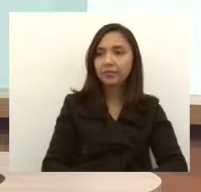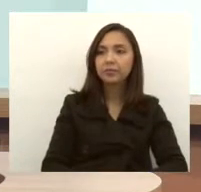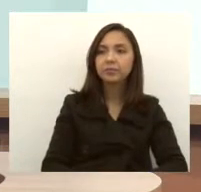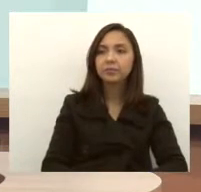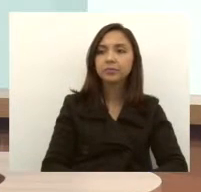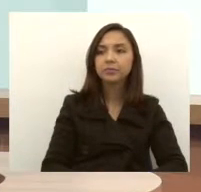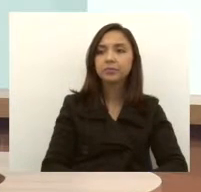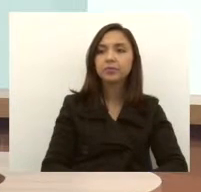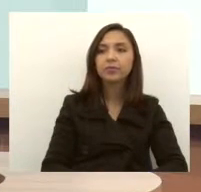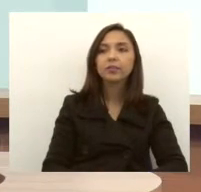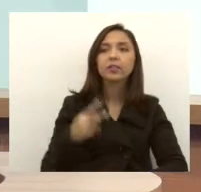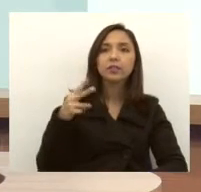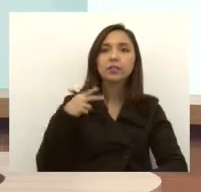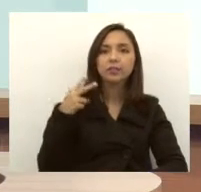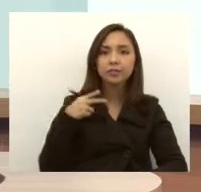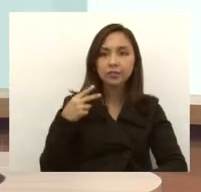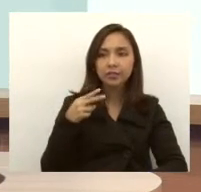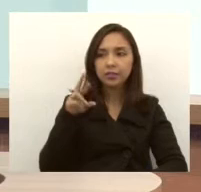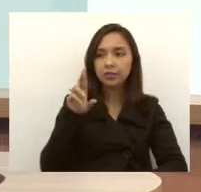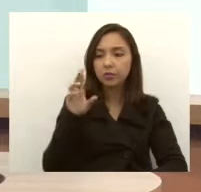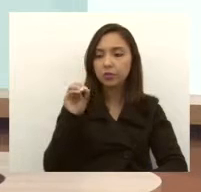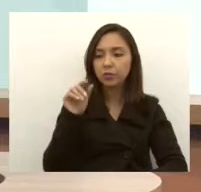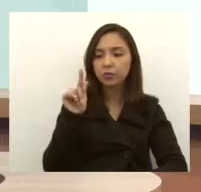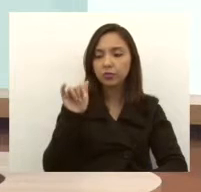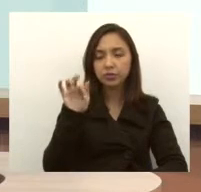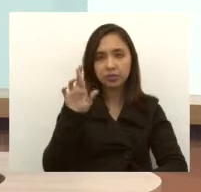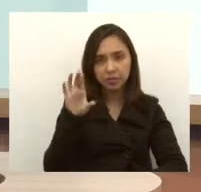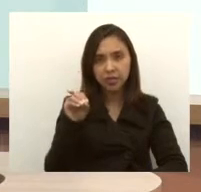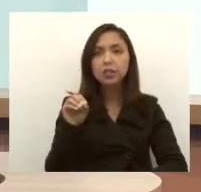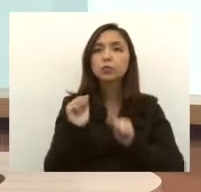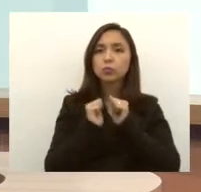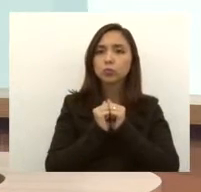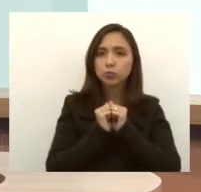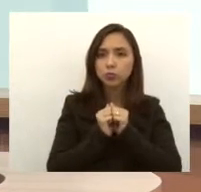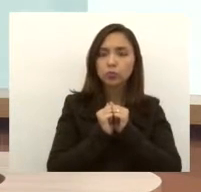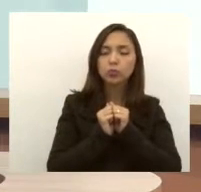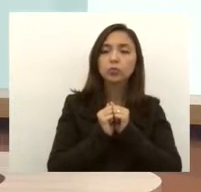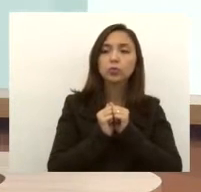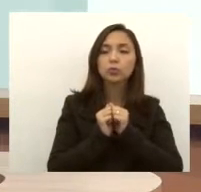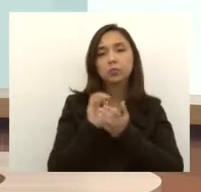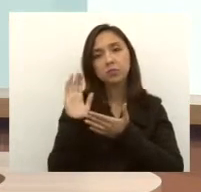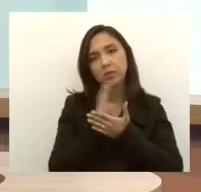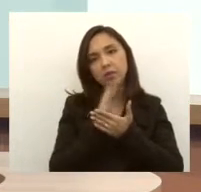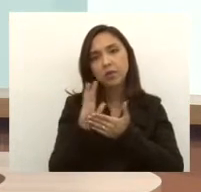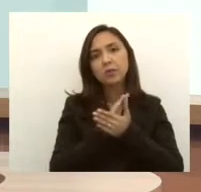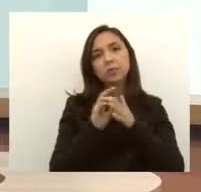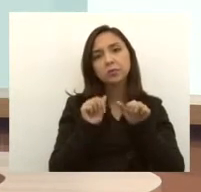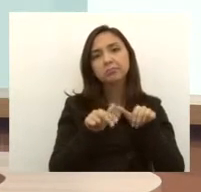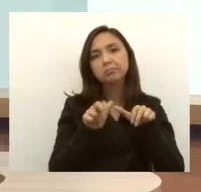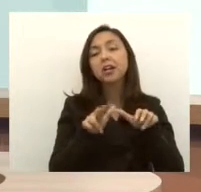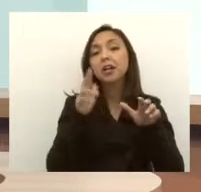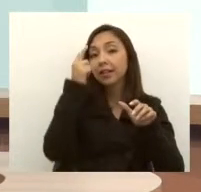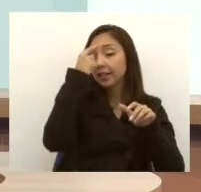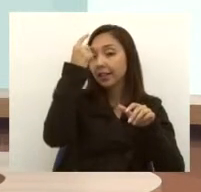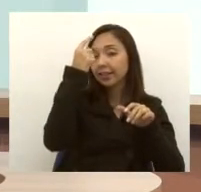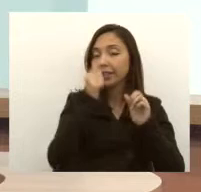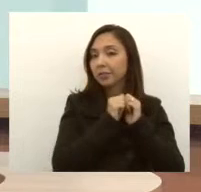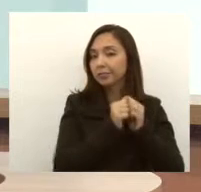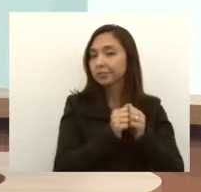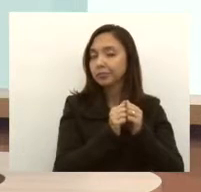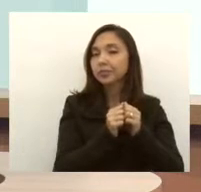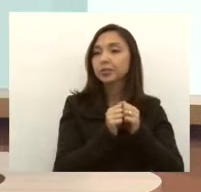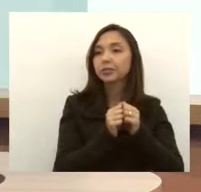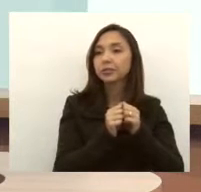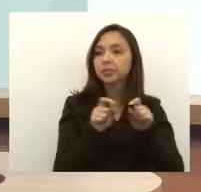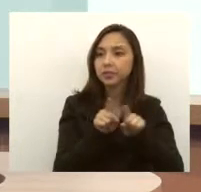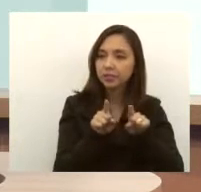O vereador Rogério esteve com a gente em algumas caminhadas e lembra do que a gente está falando.